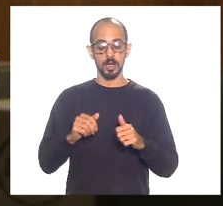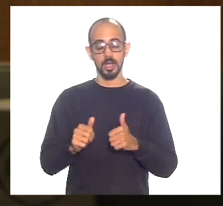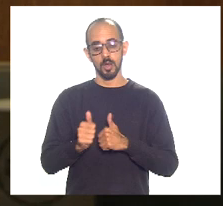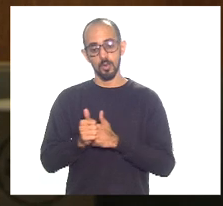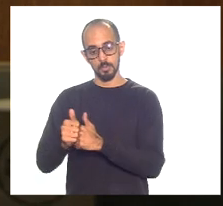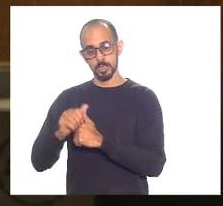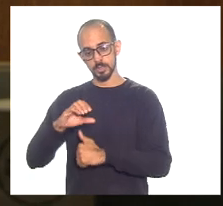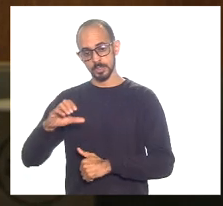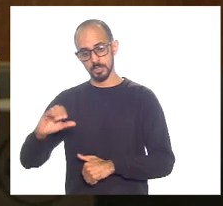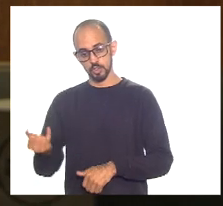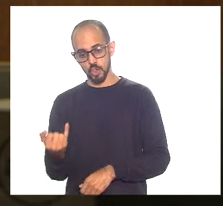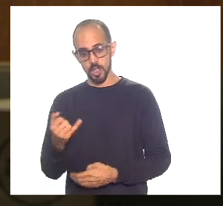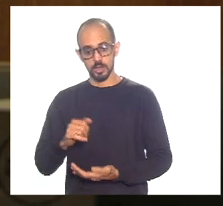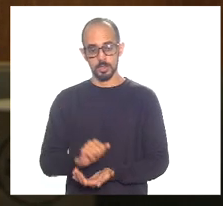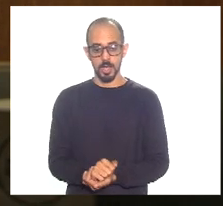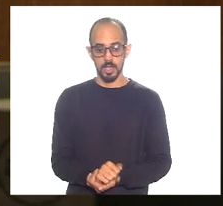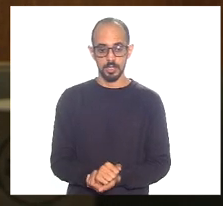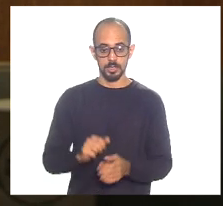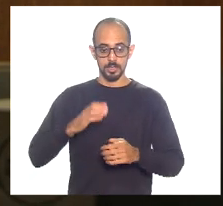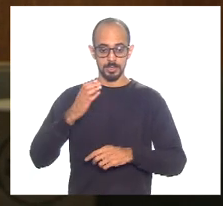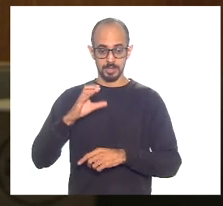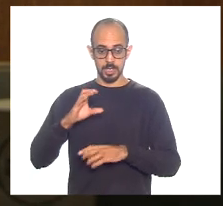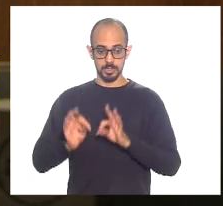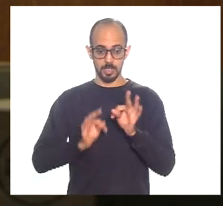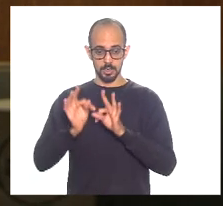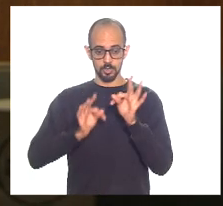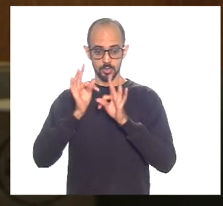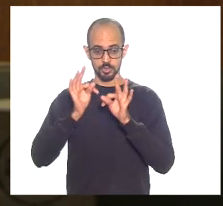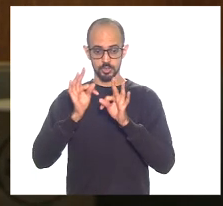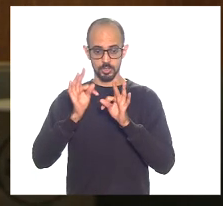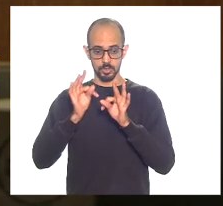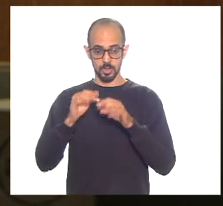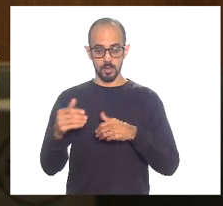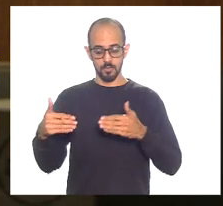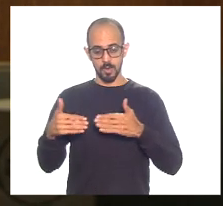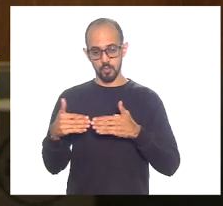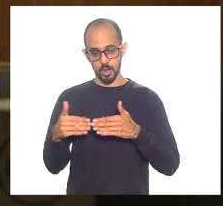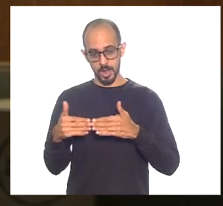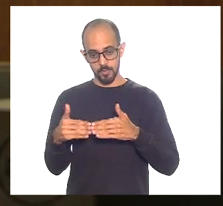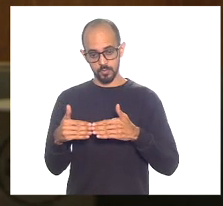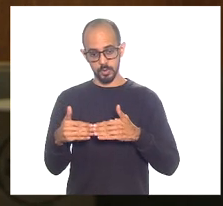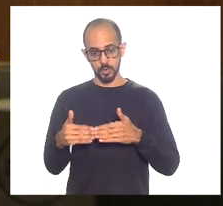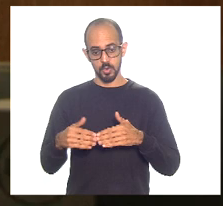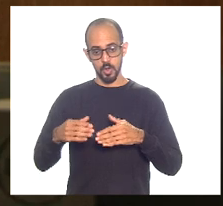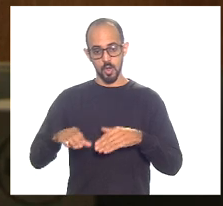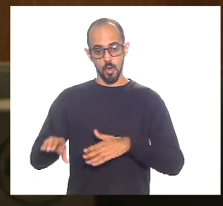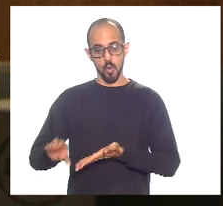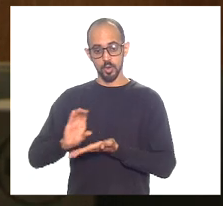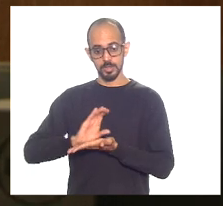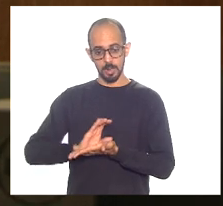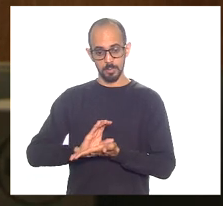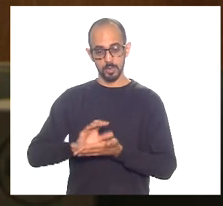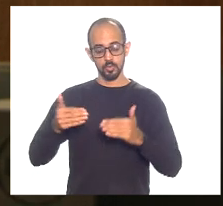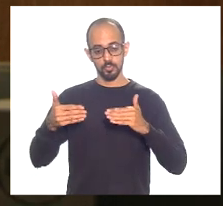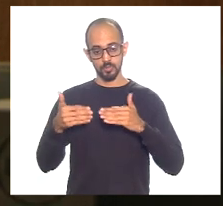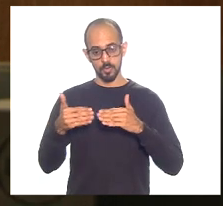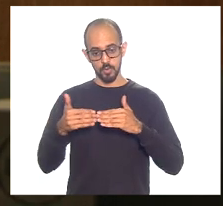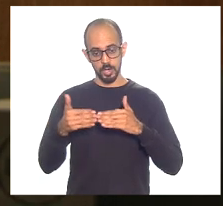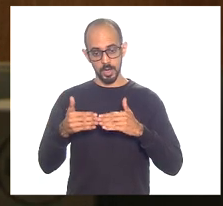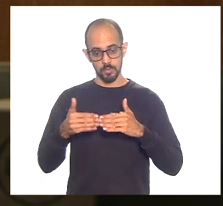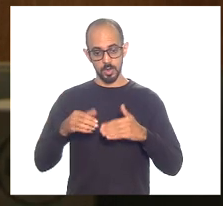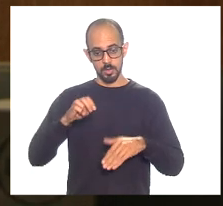CCJ. De ciência e tecnologia, favorável. De orçamento, favorável. Relatores,